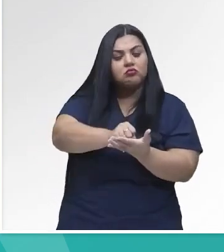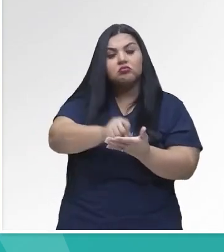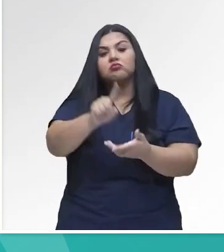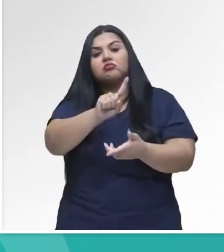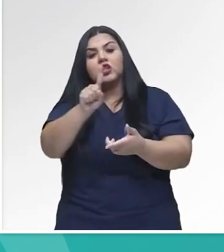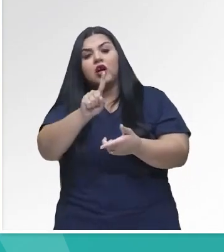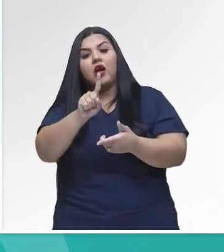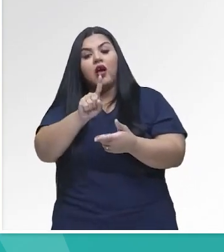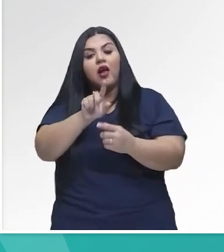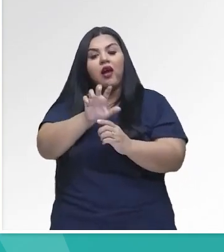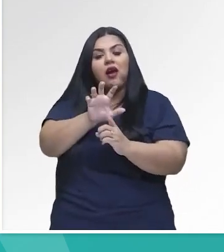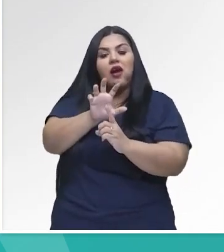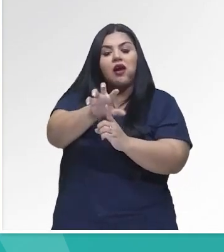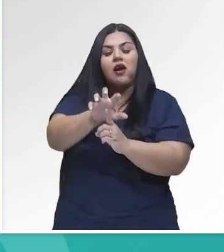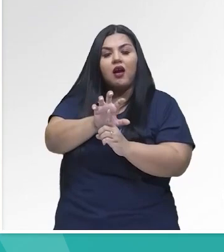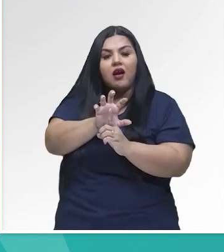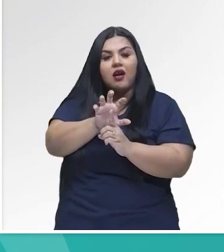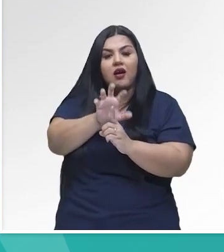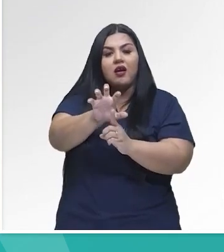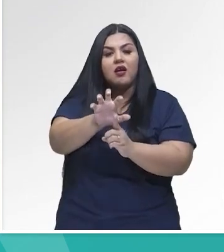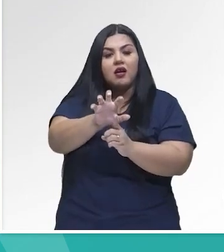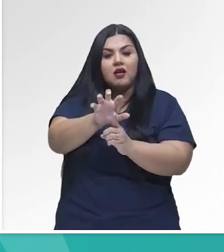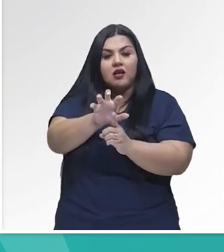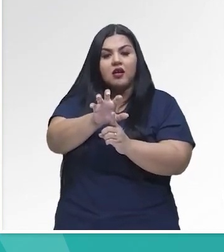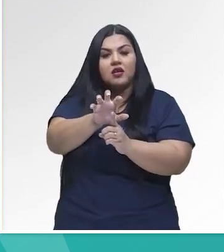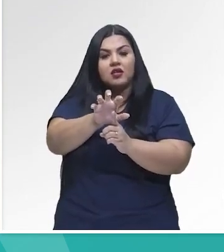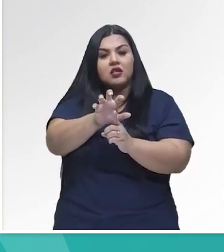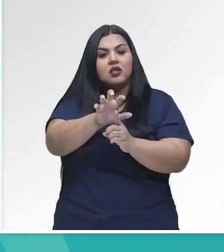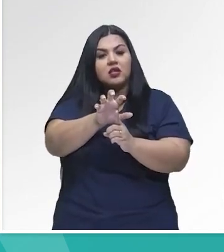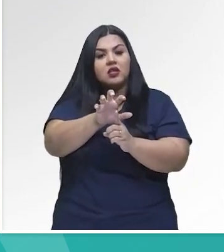você ameaçar o rei do inimigo de tal